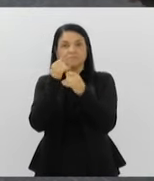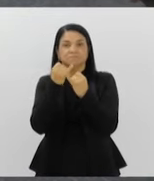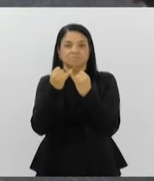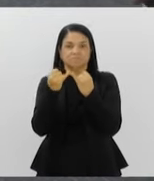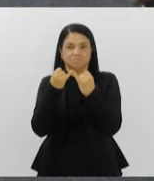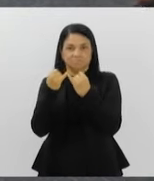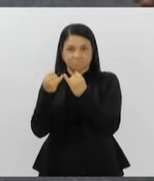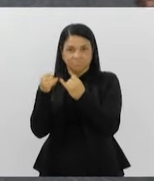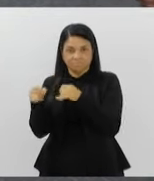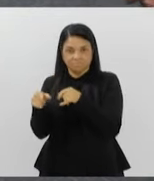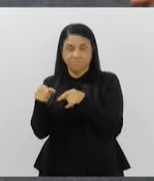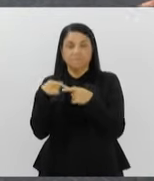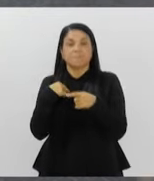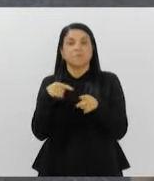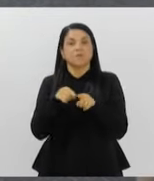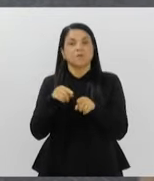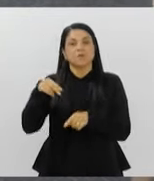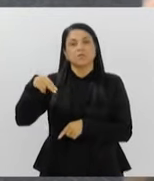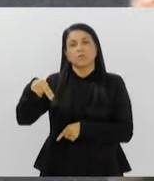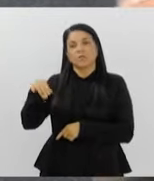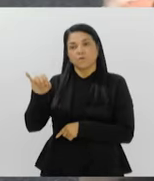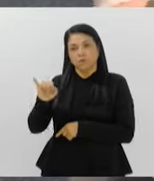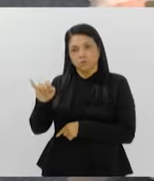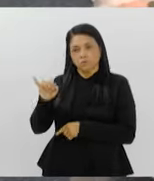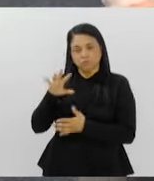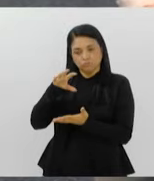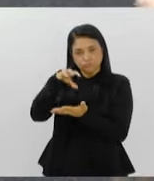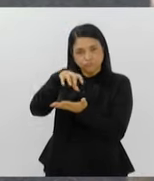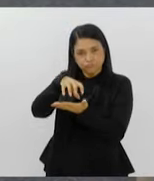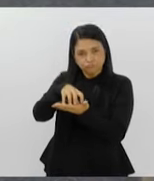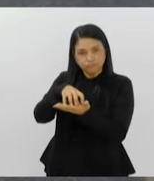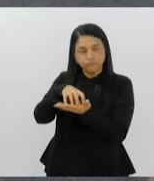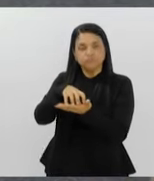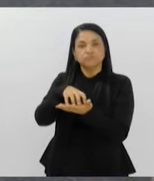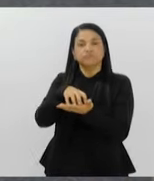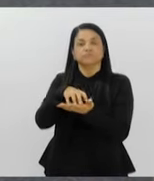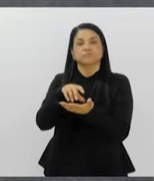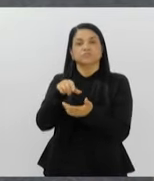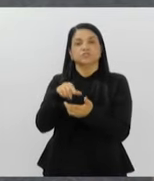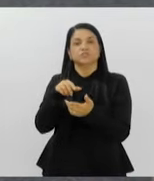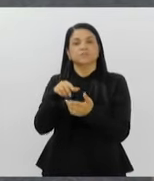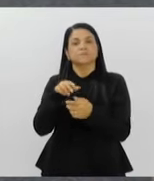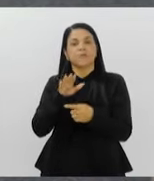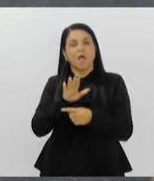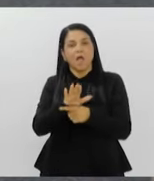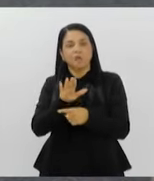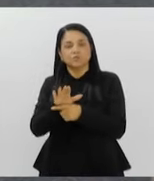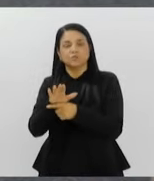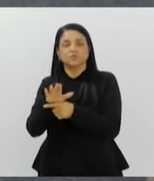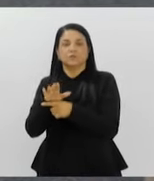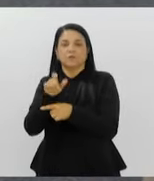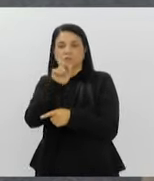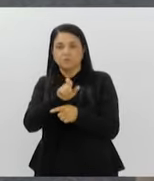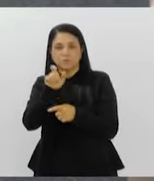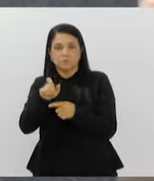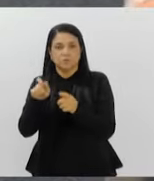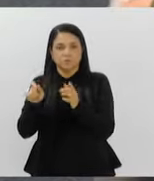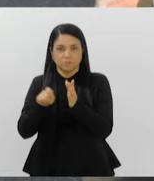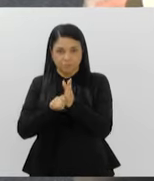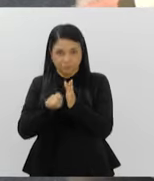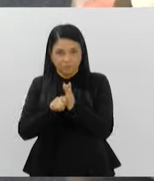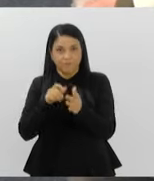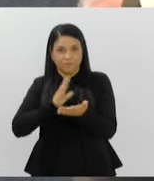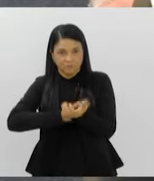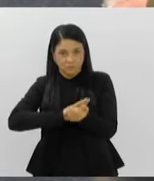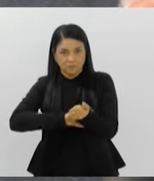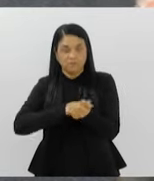ano também, um pseudo centro de reabilitação de drogas, também houve o resgate de 42